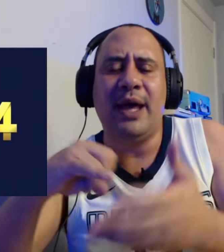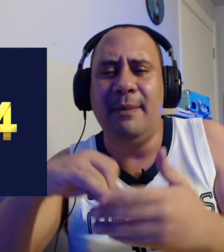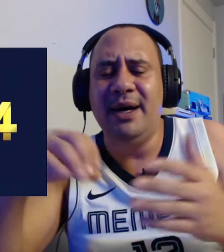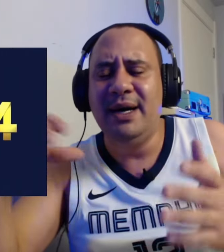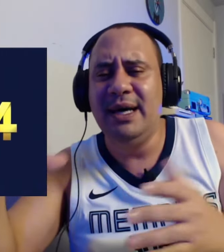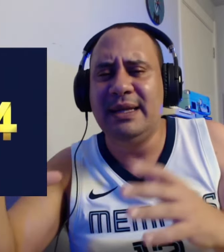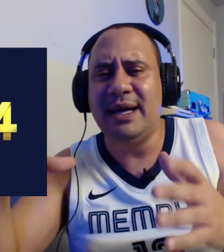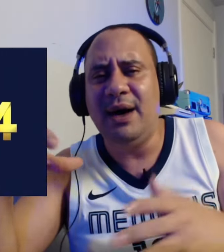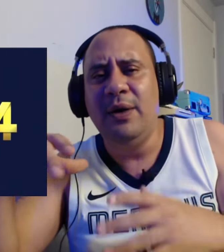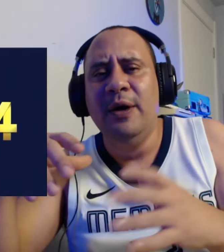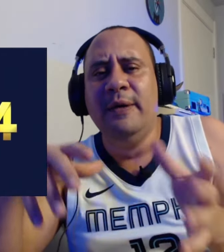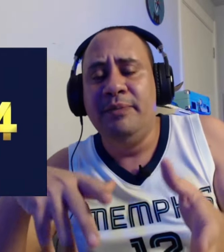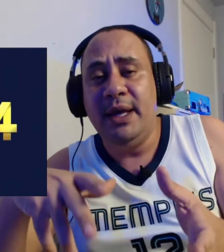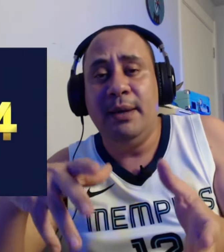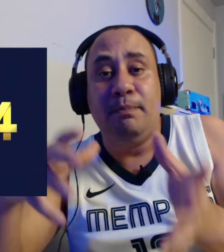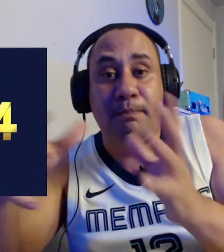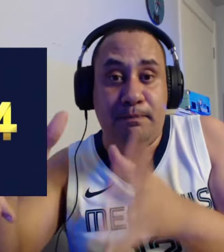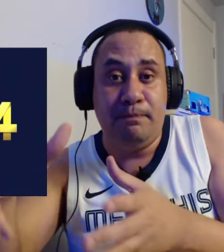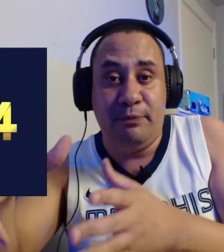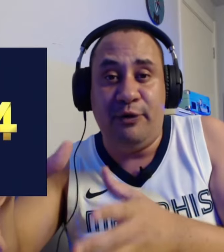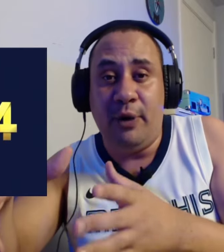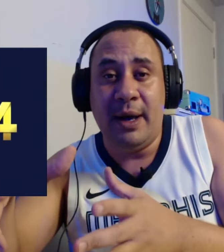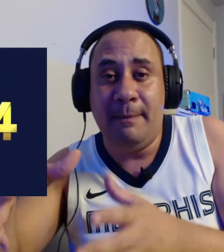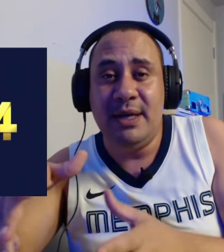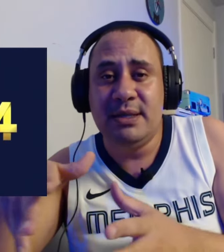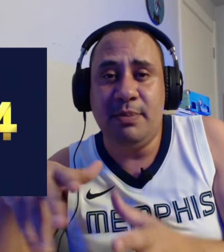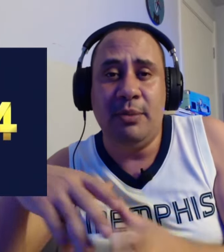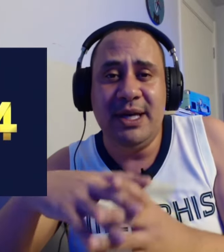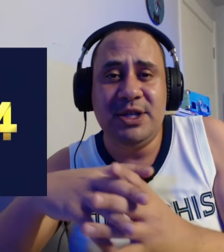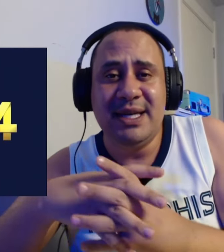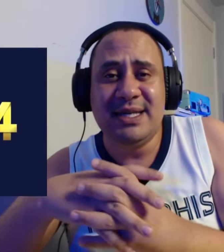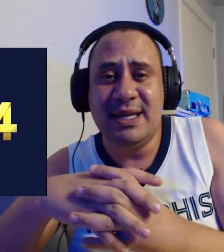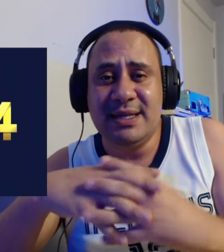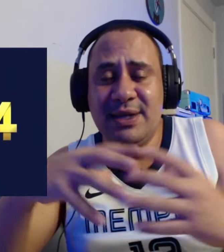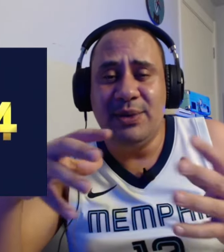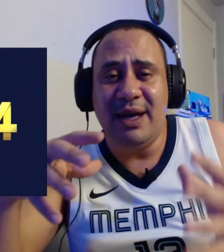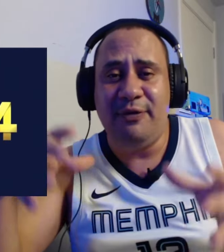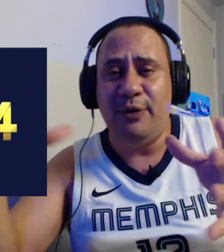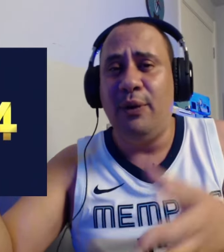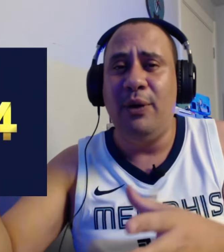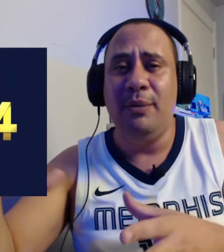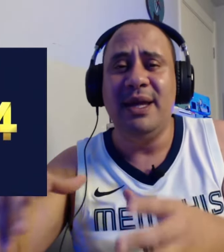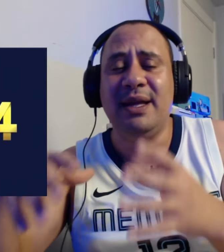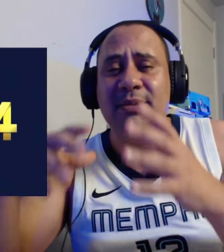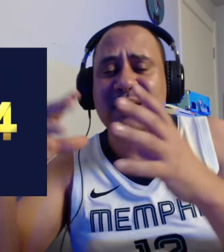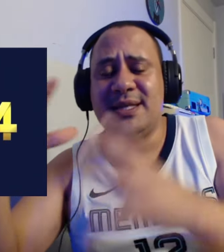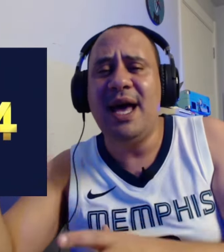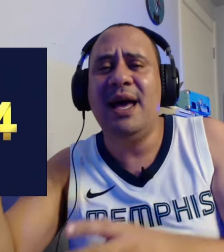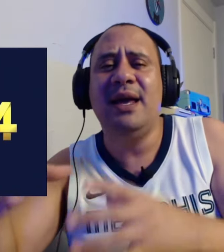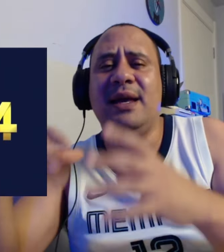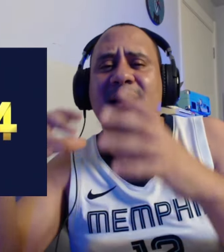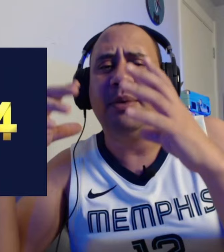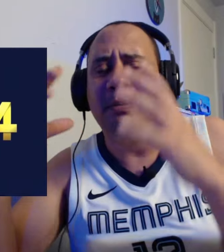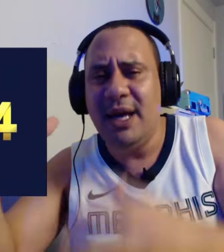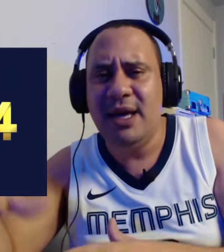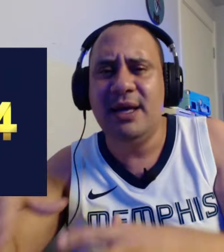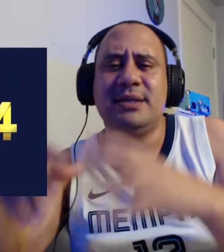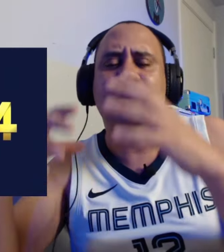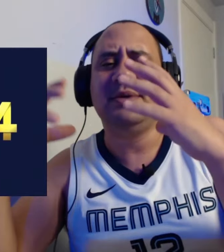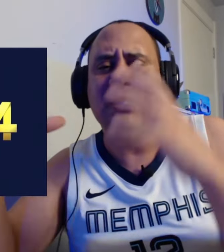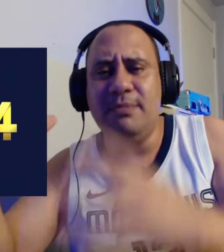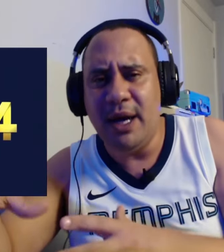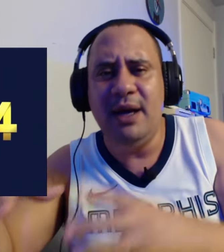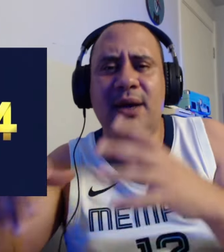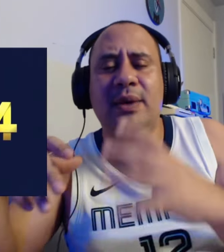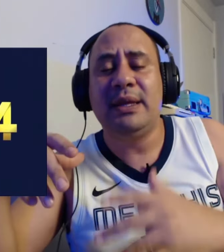pouco que é mãe e tal, e foca principalmente nessa questão da fome, da miséria, da pobreza,